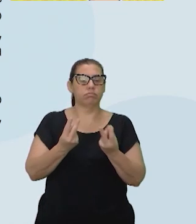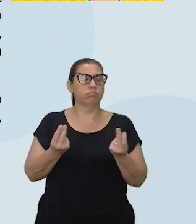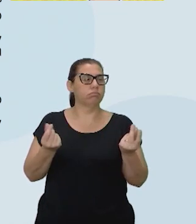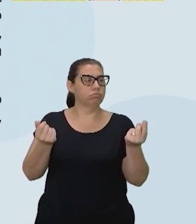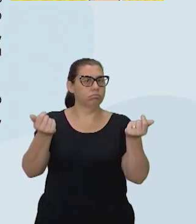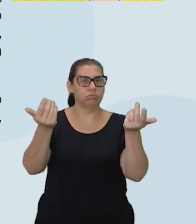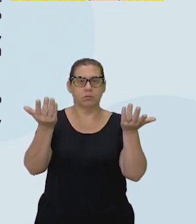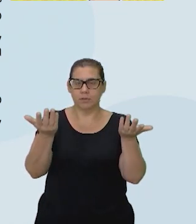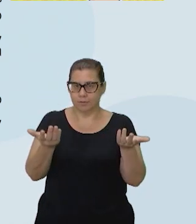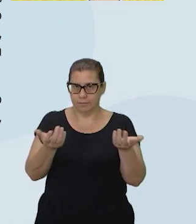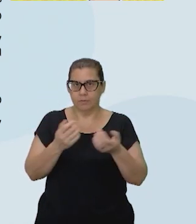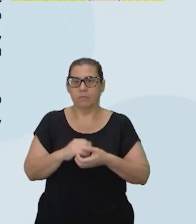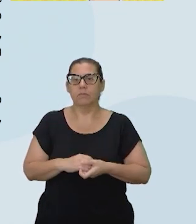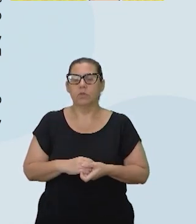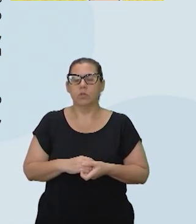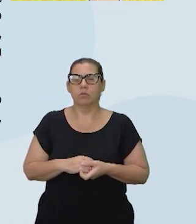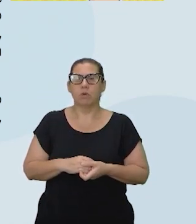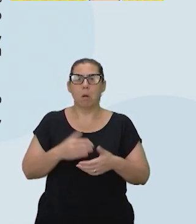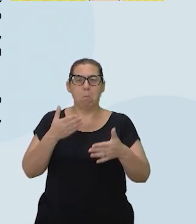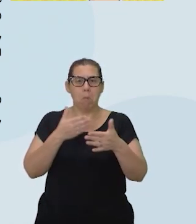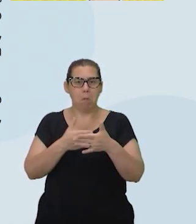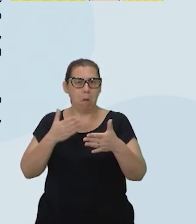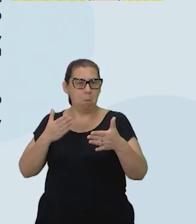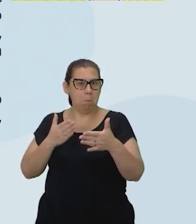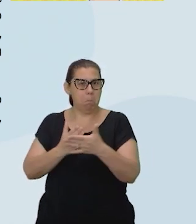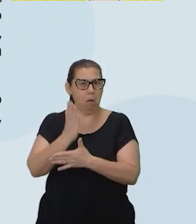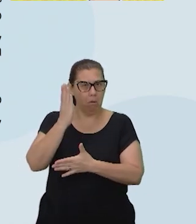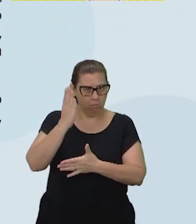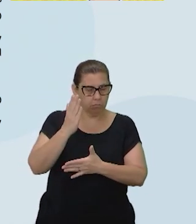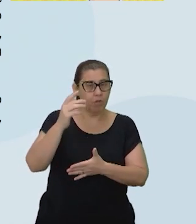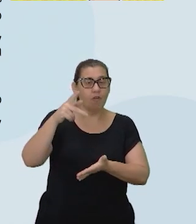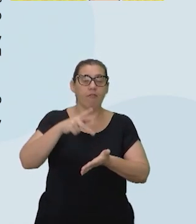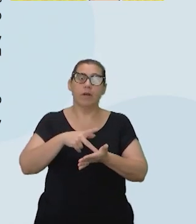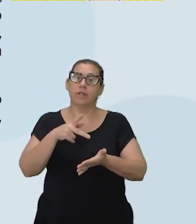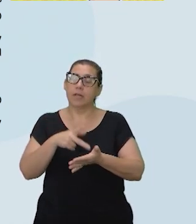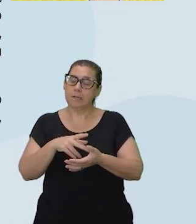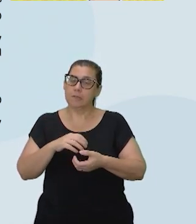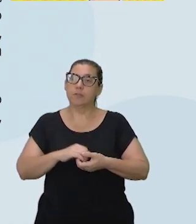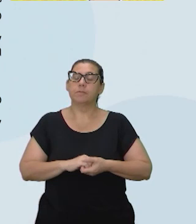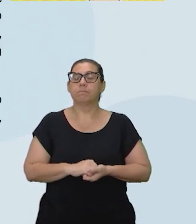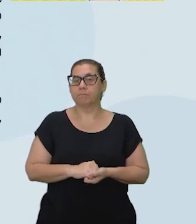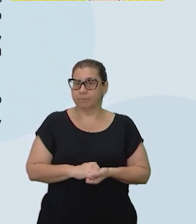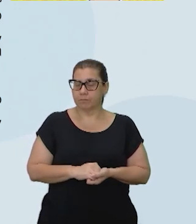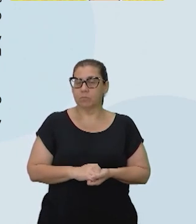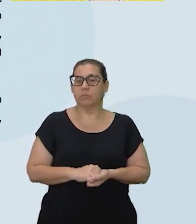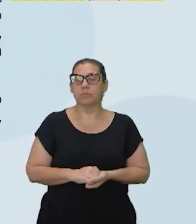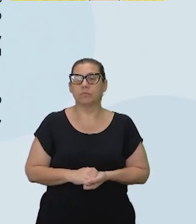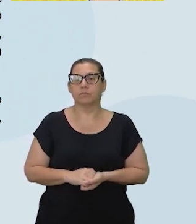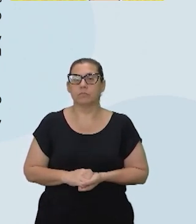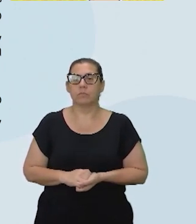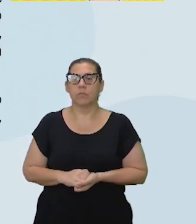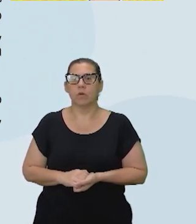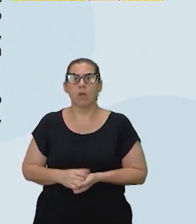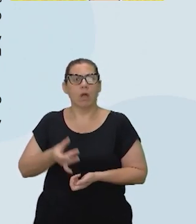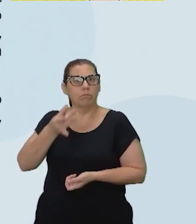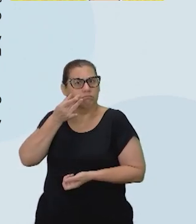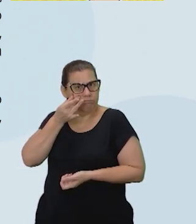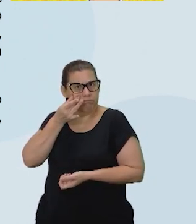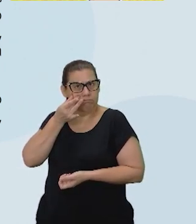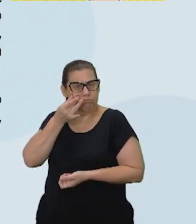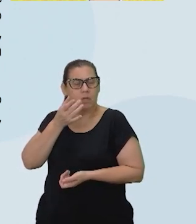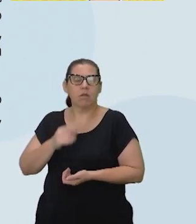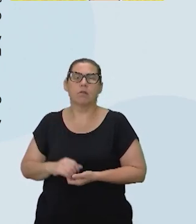abstração, né? O rompimento com a realidade, tá? Olha só, tá?